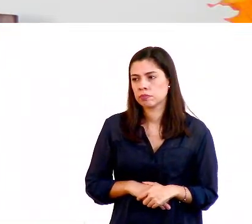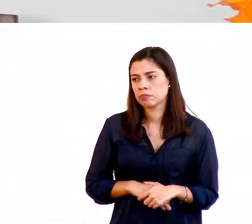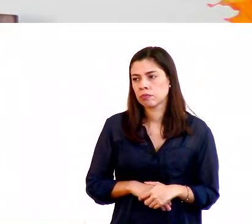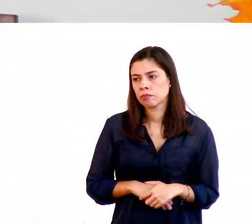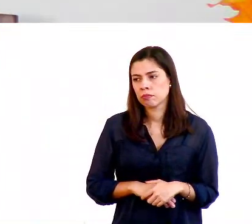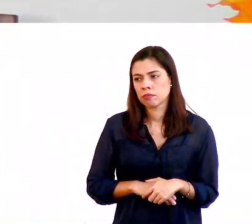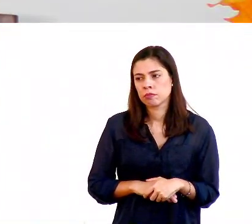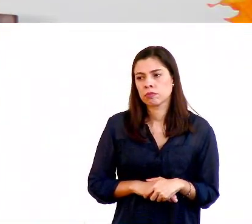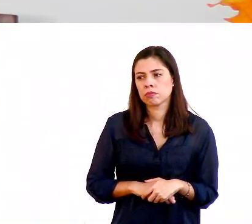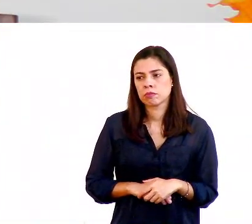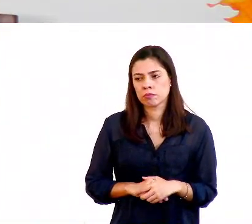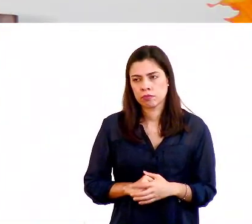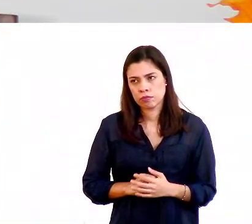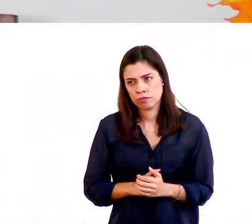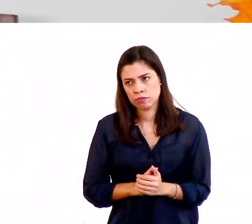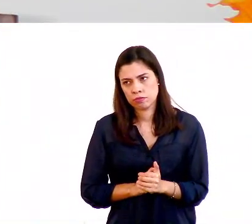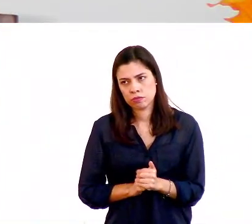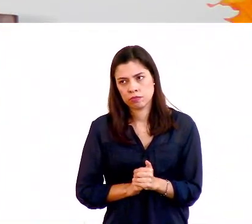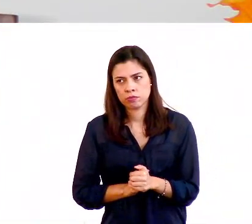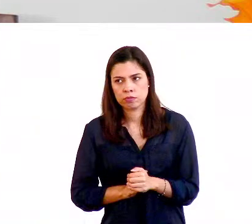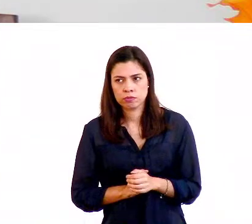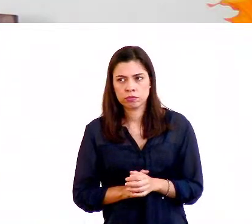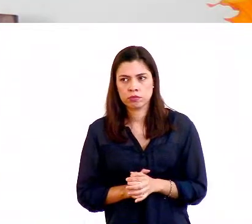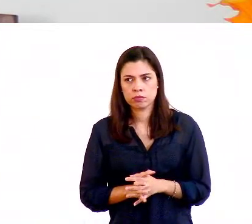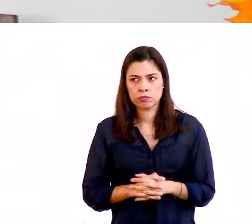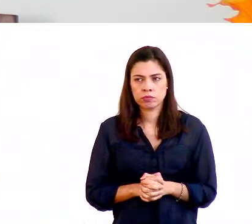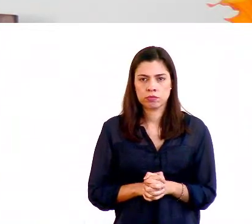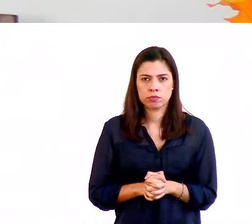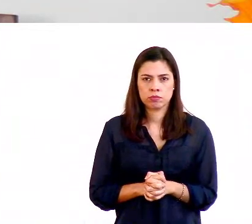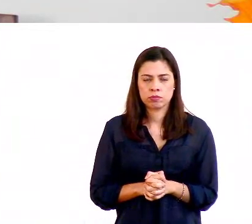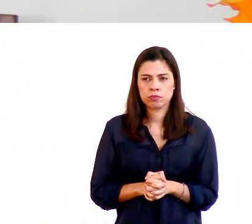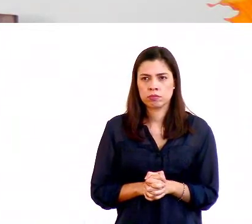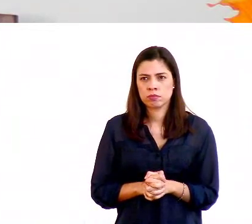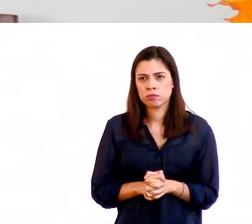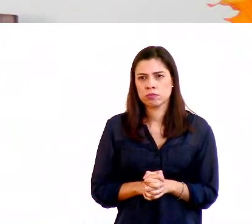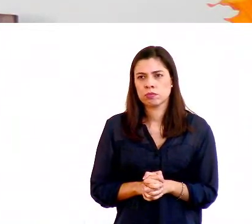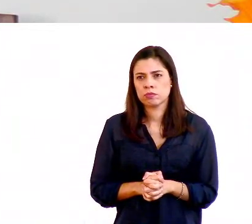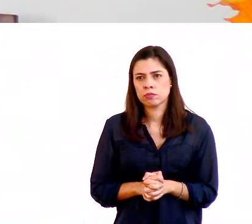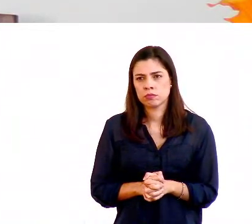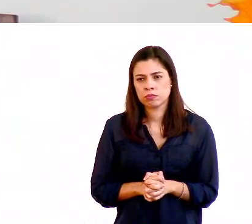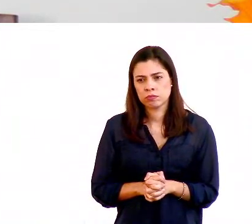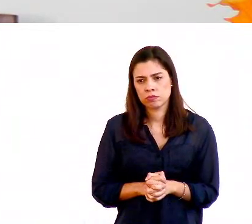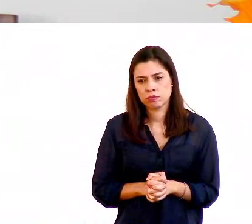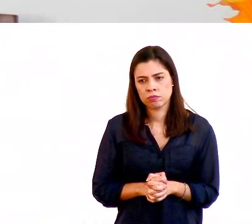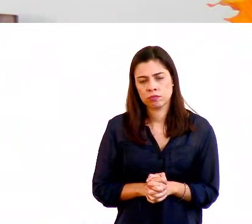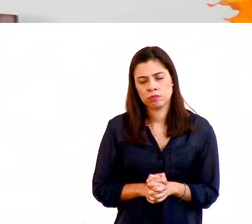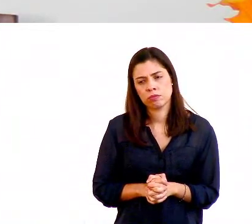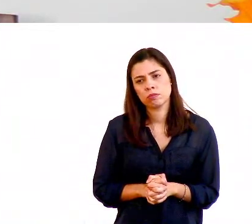Justamente o Deus que fez uma promessa e um juramento a respeito daquilo.